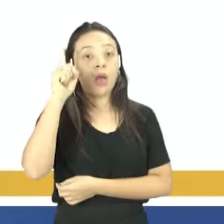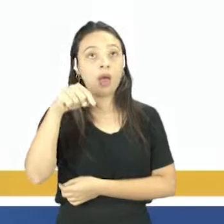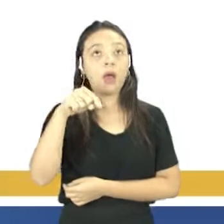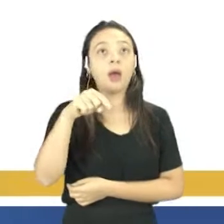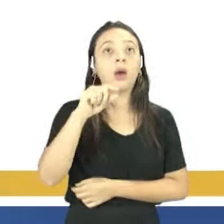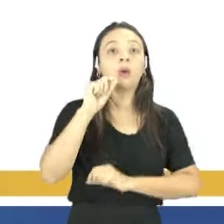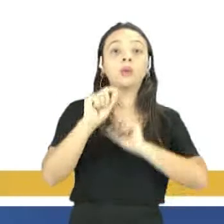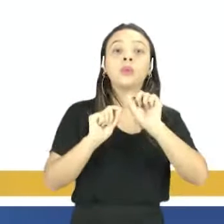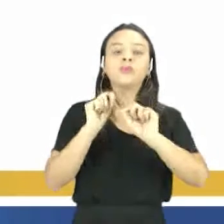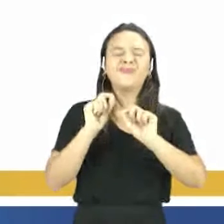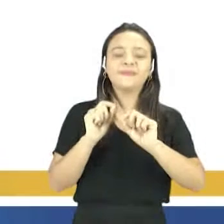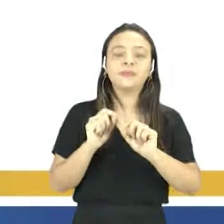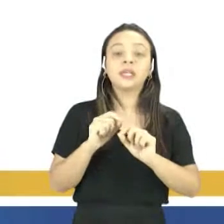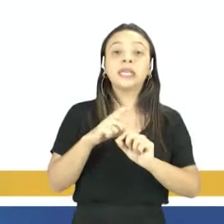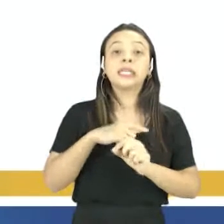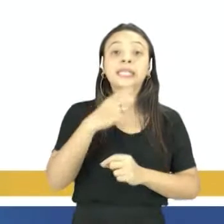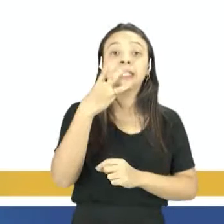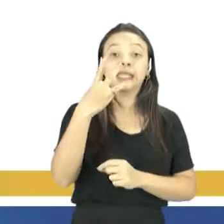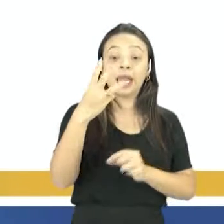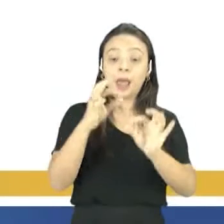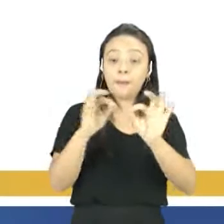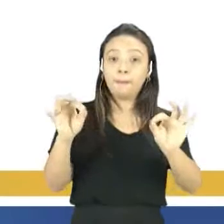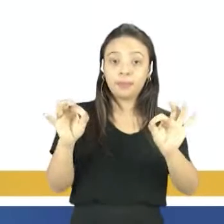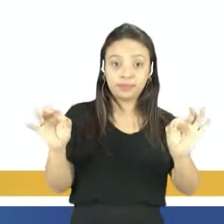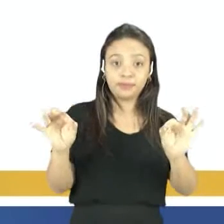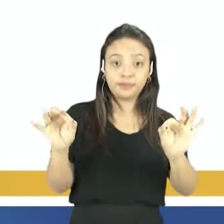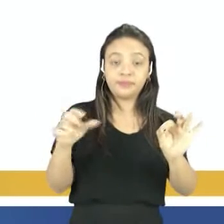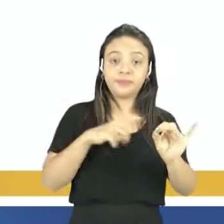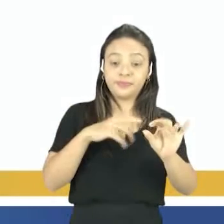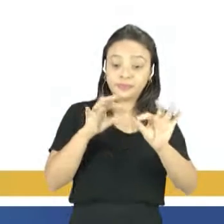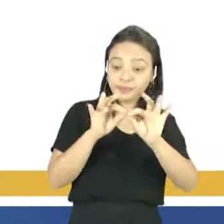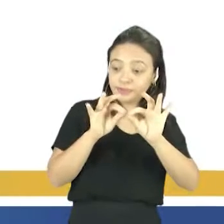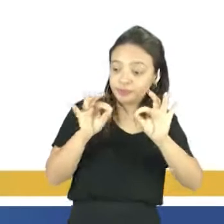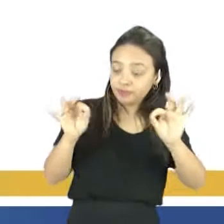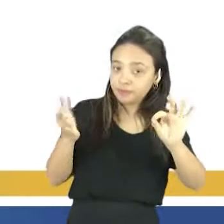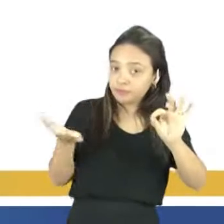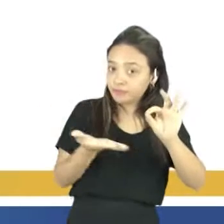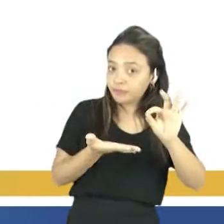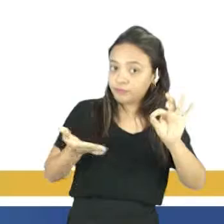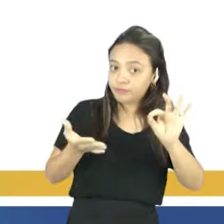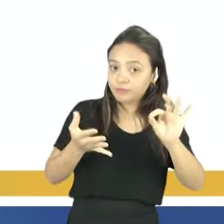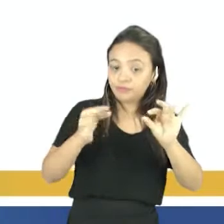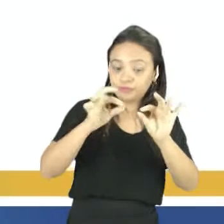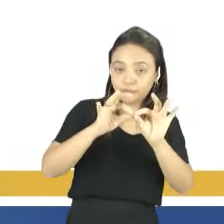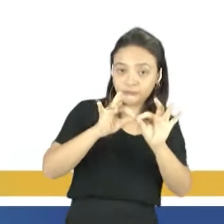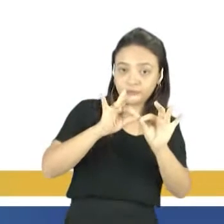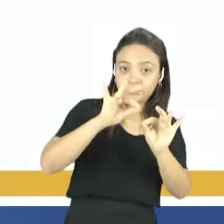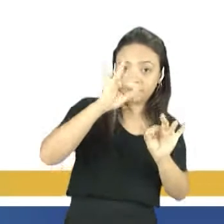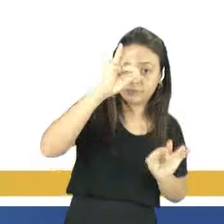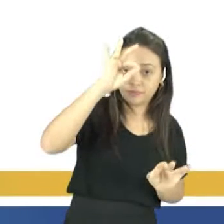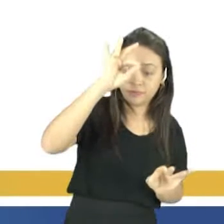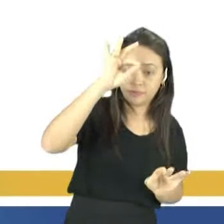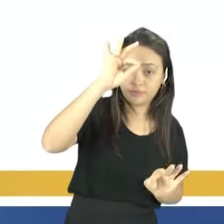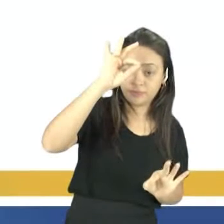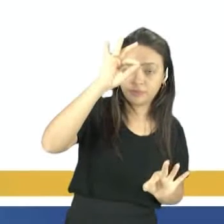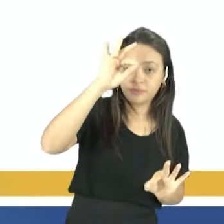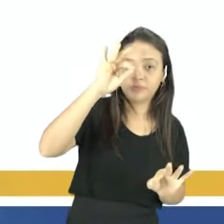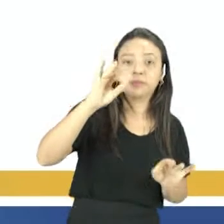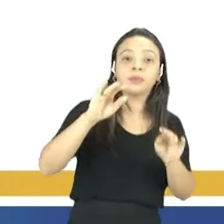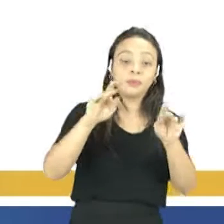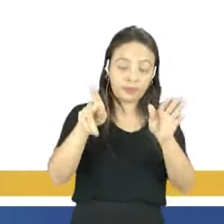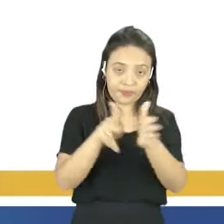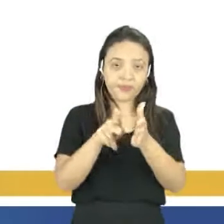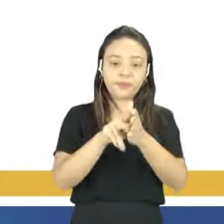pode pensar em 3 medidas para ela: o comprimento da base, a largura da base e a altura da